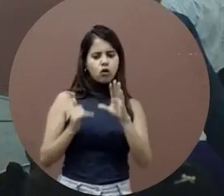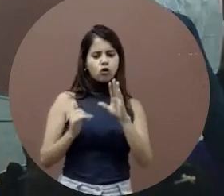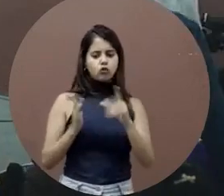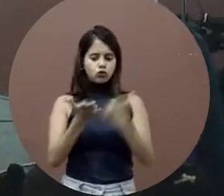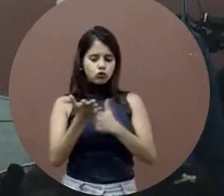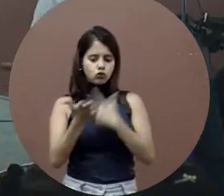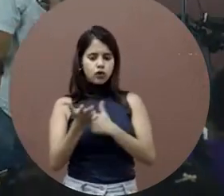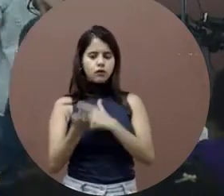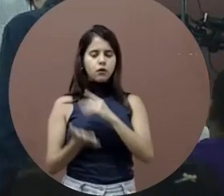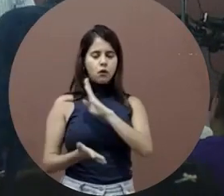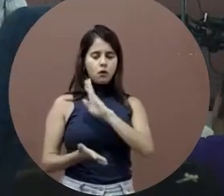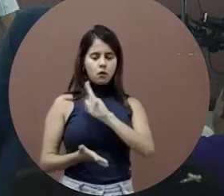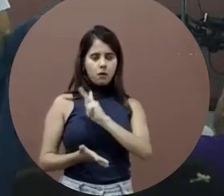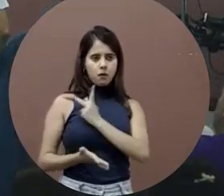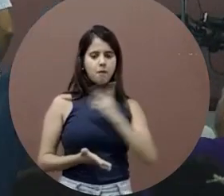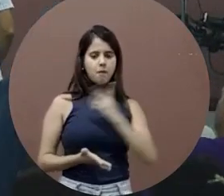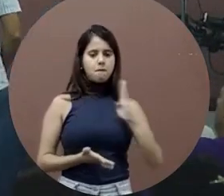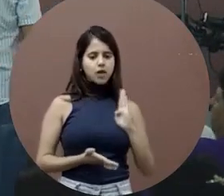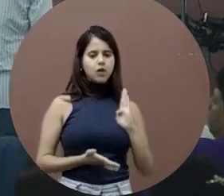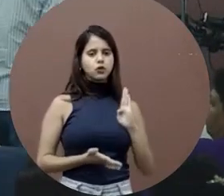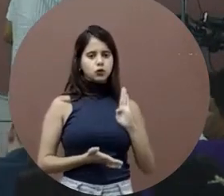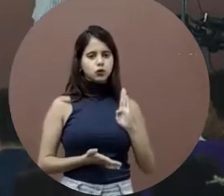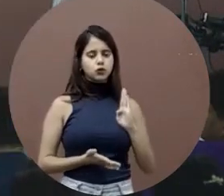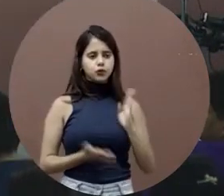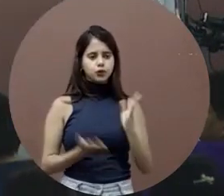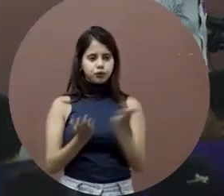Abram suas Bíblias em Hebreus.